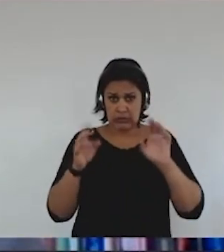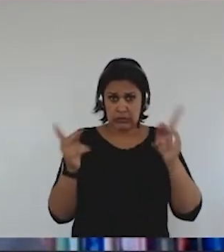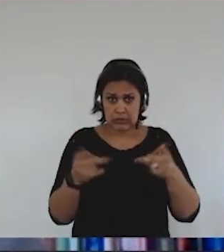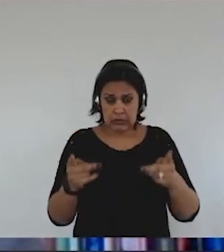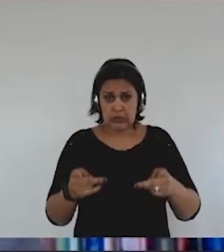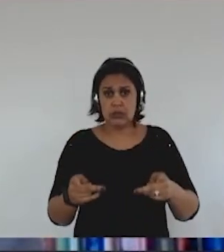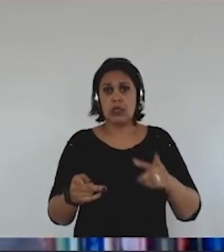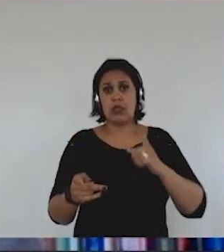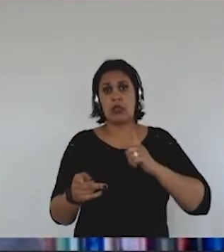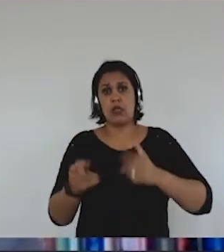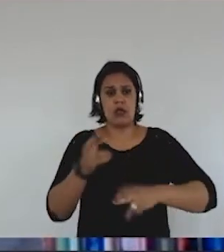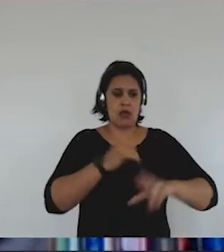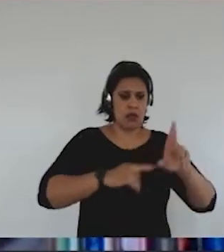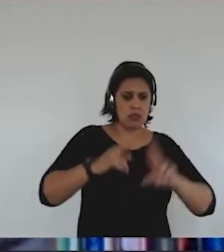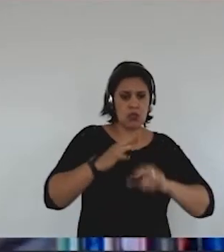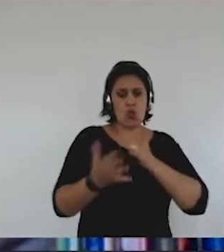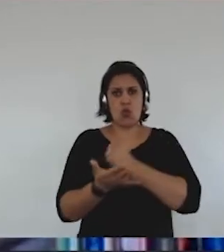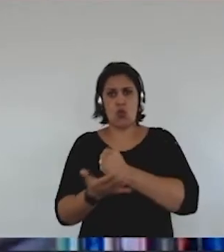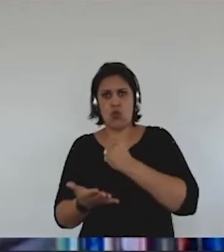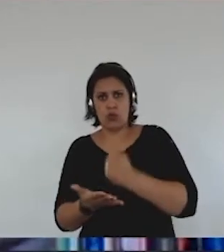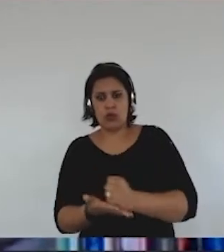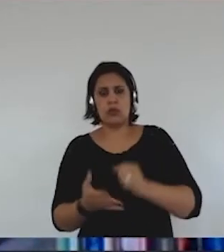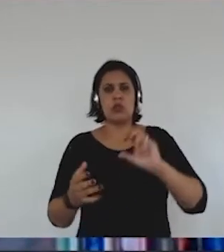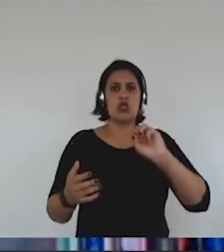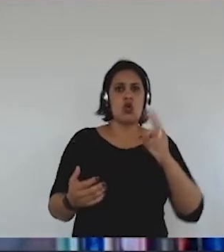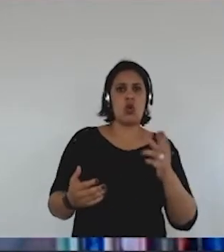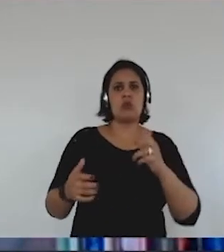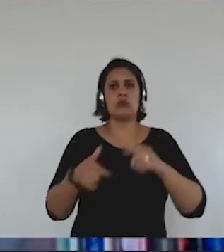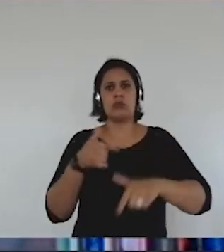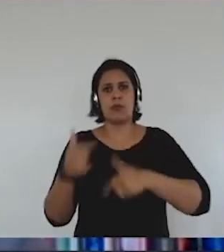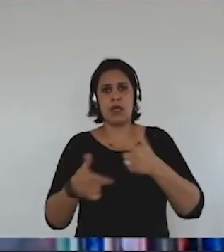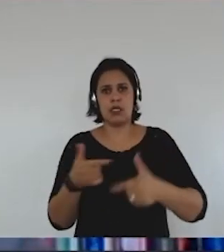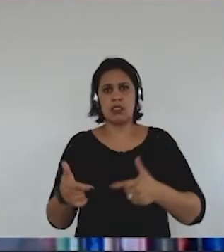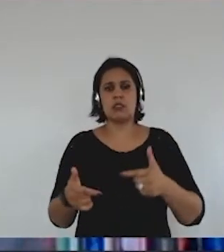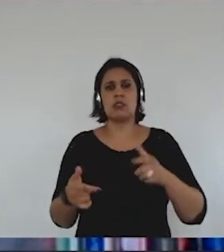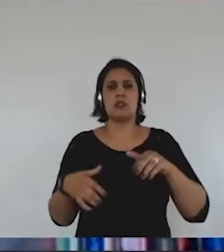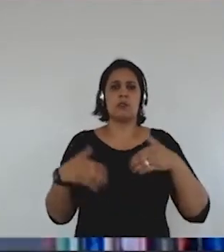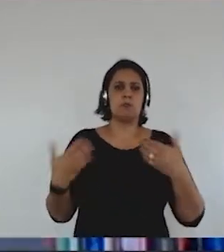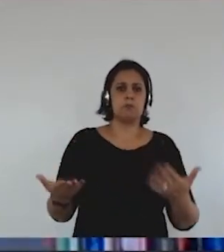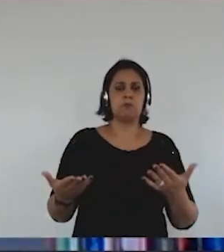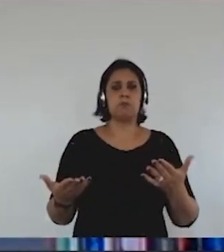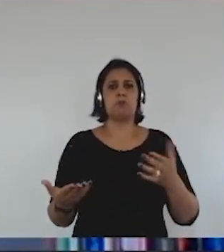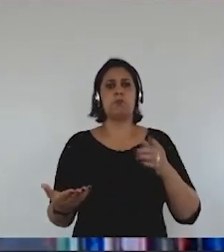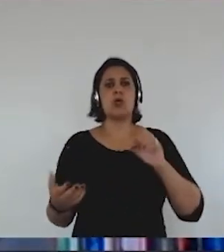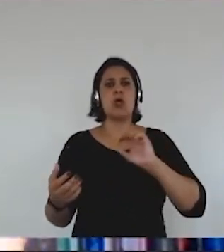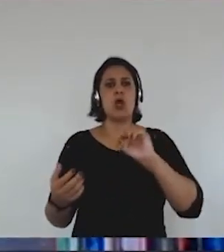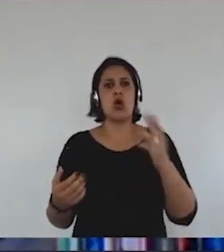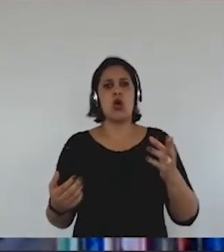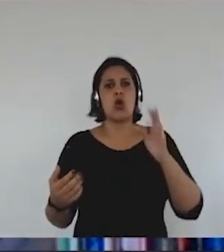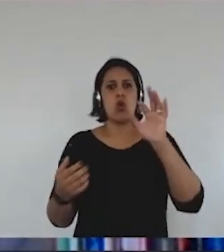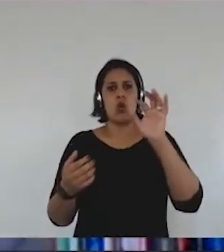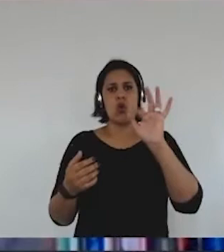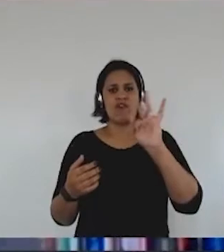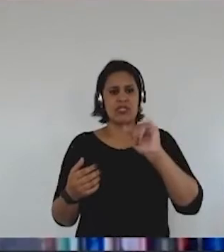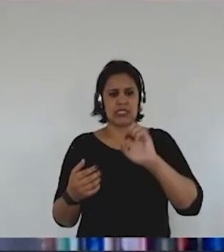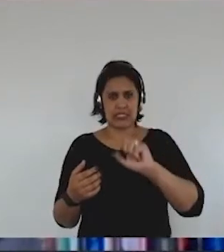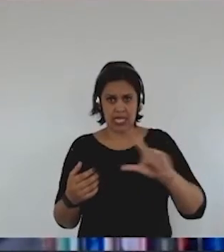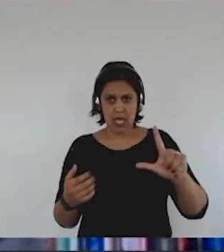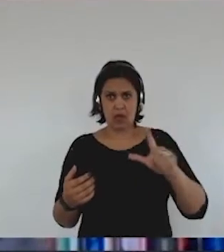seja na relação contratual, na contratual trabalhista, na relação fiscal, vão gerar